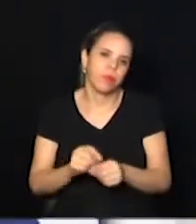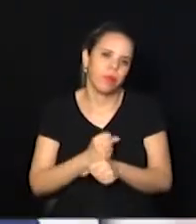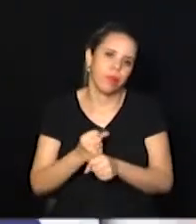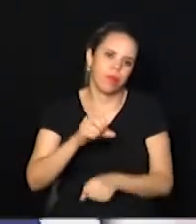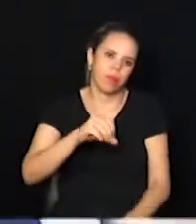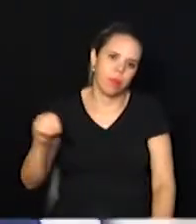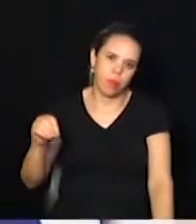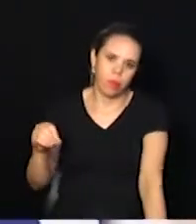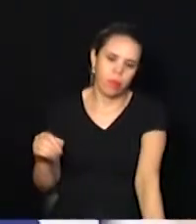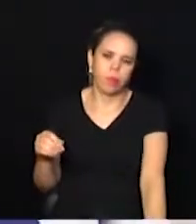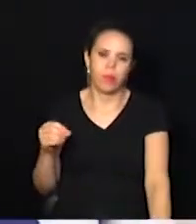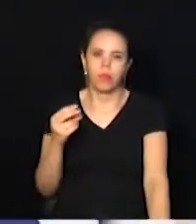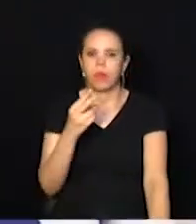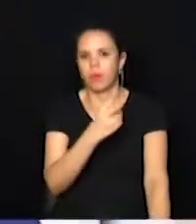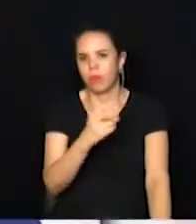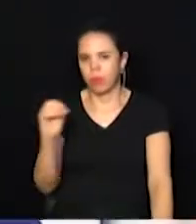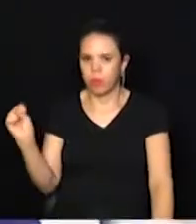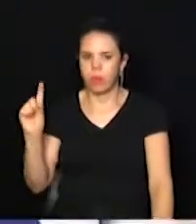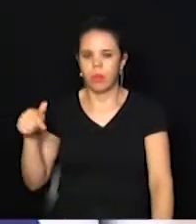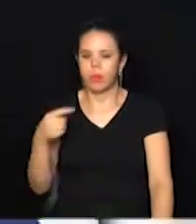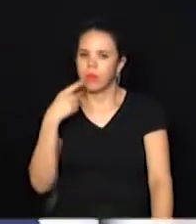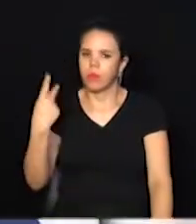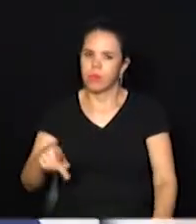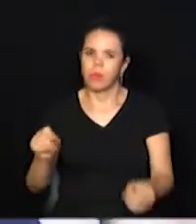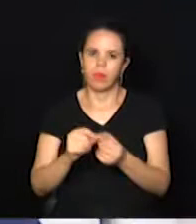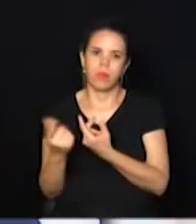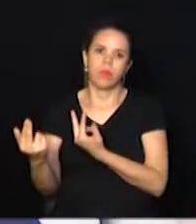e do começo dos anos 2000 aquilo que Campinas fez